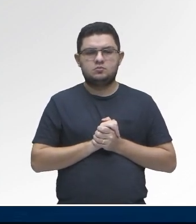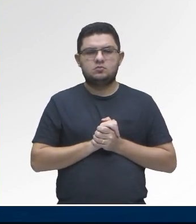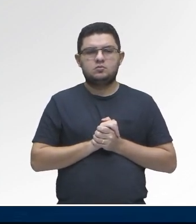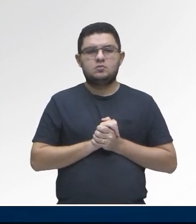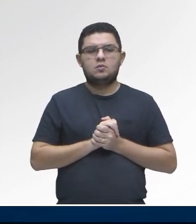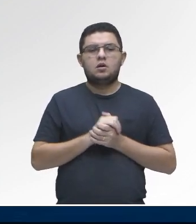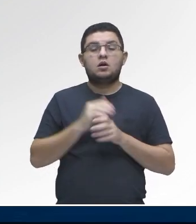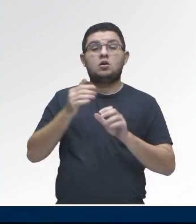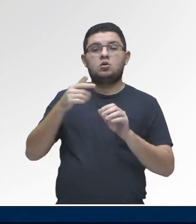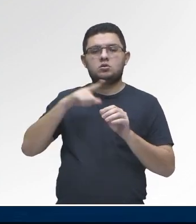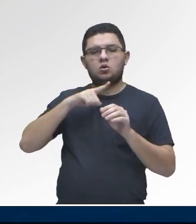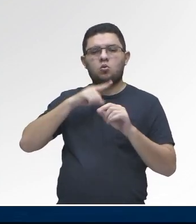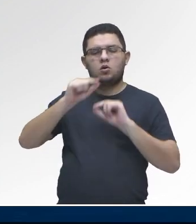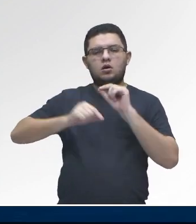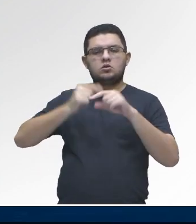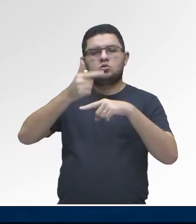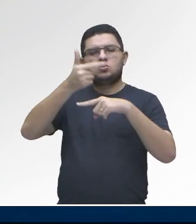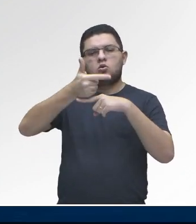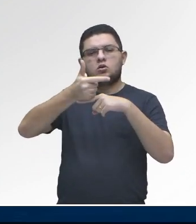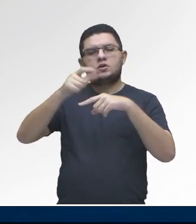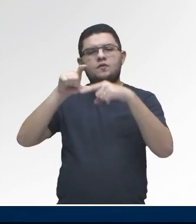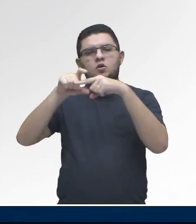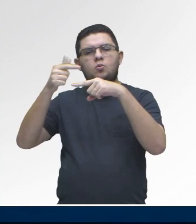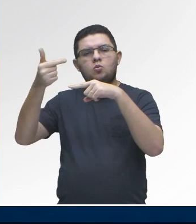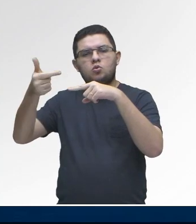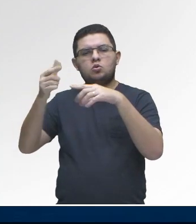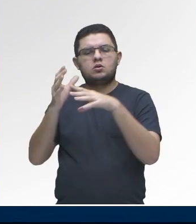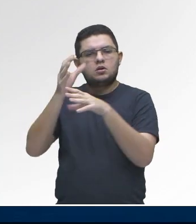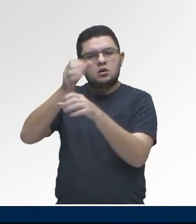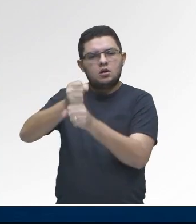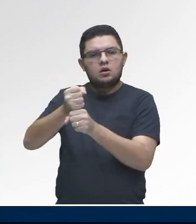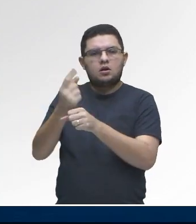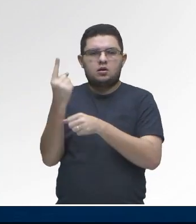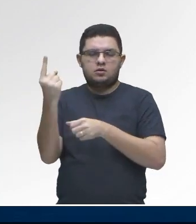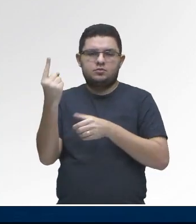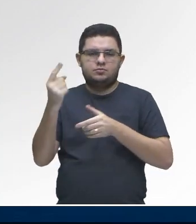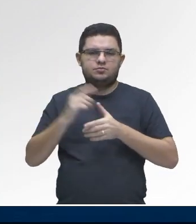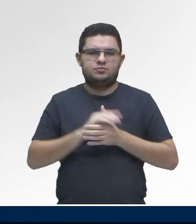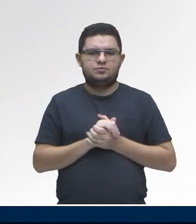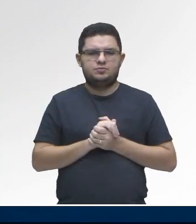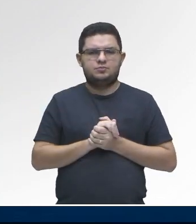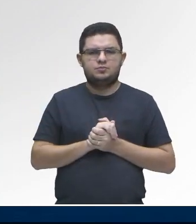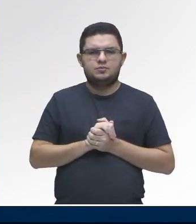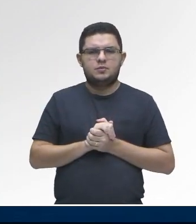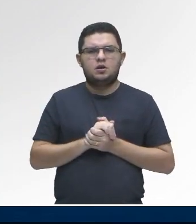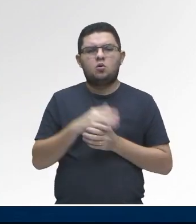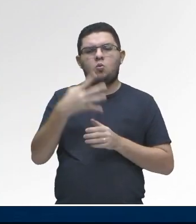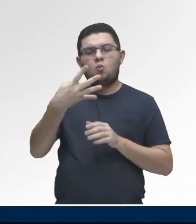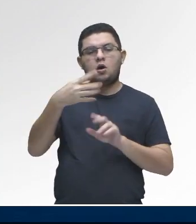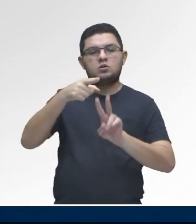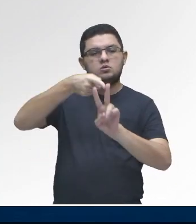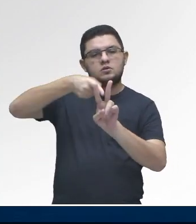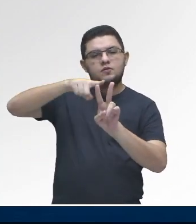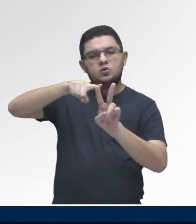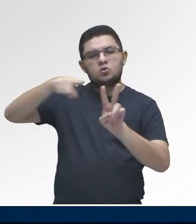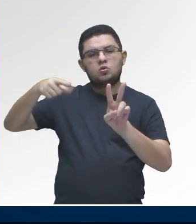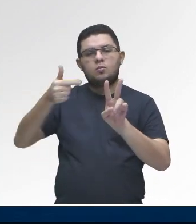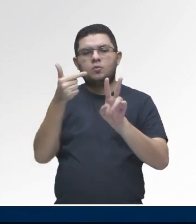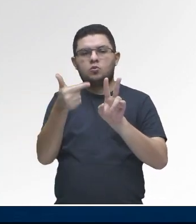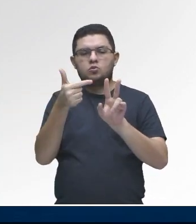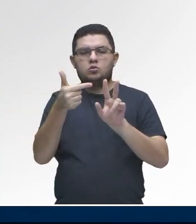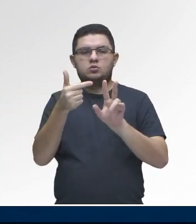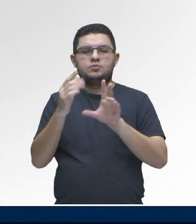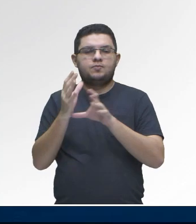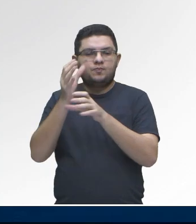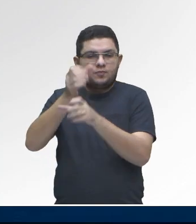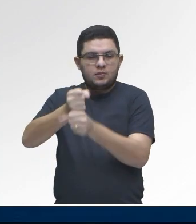dá 1. Porque eu dividi em cima por 2, também vou dividir embaixo por 2. 4 por 2 dá 4. 4 por 2 dá 2,